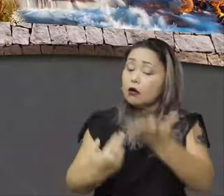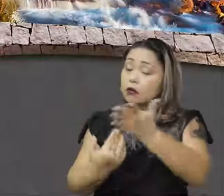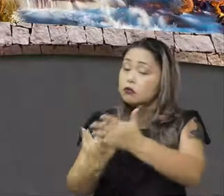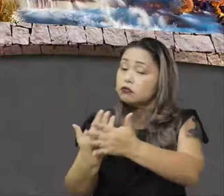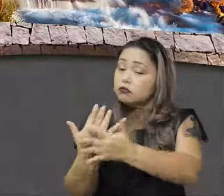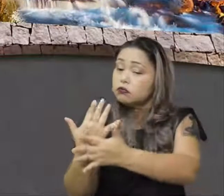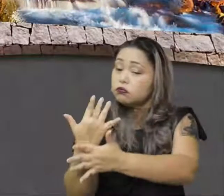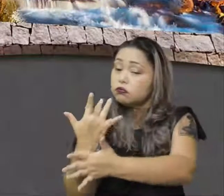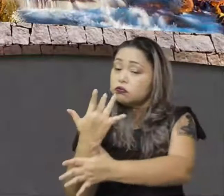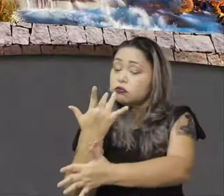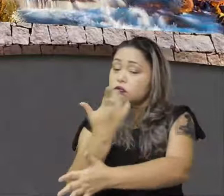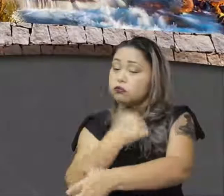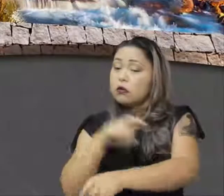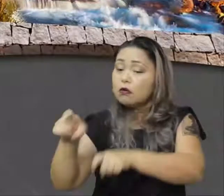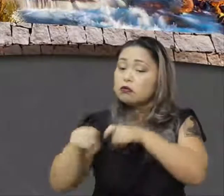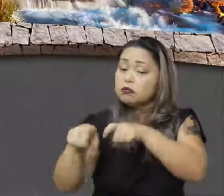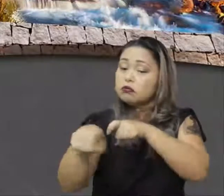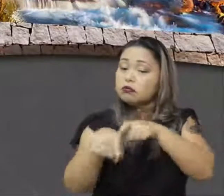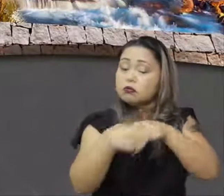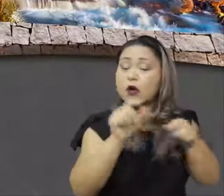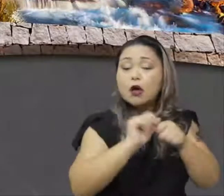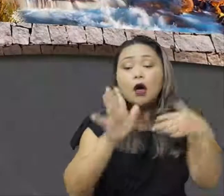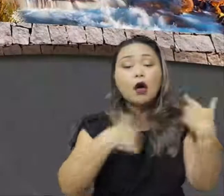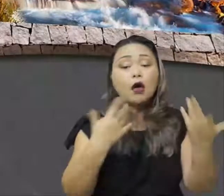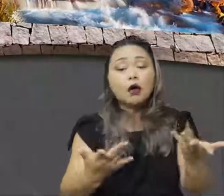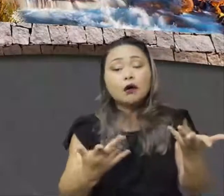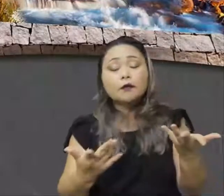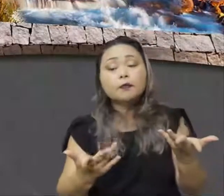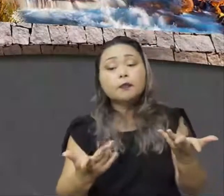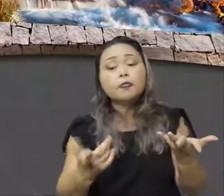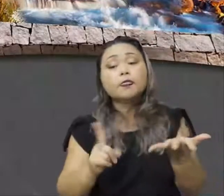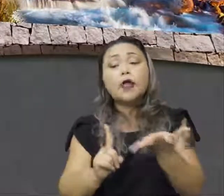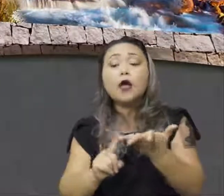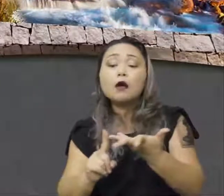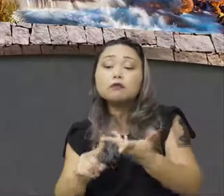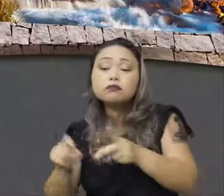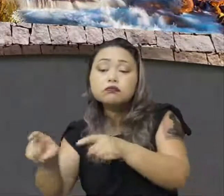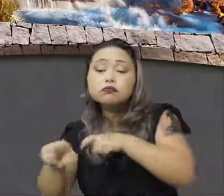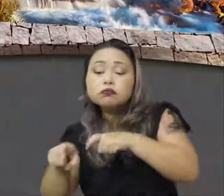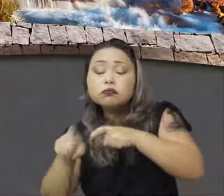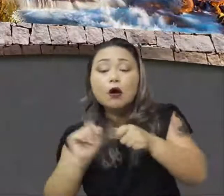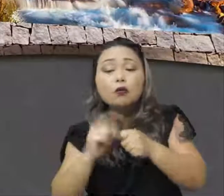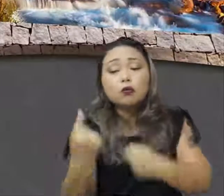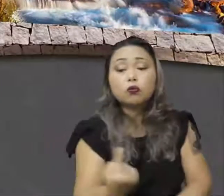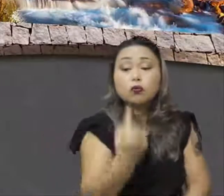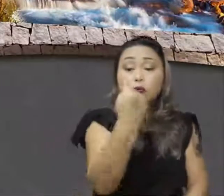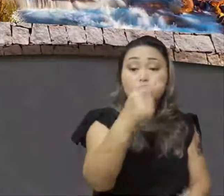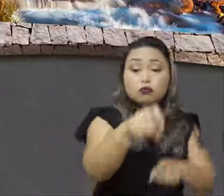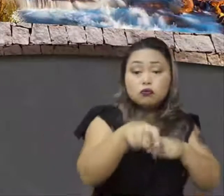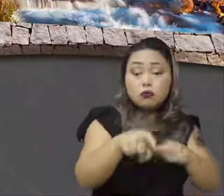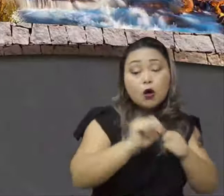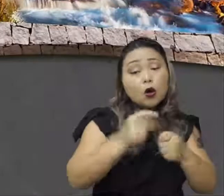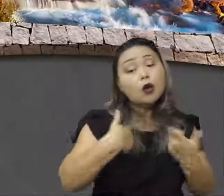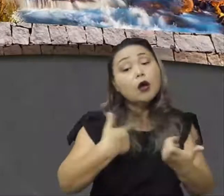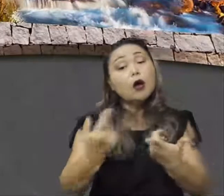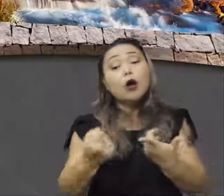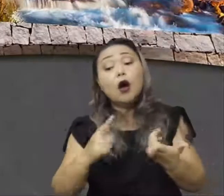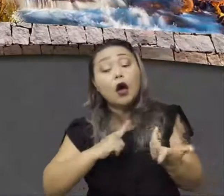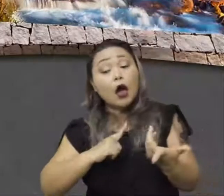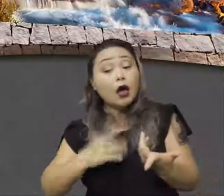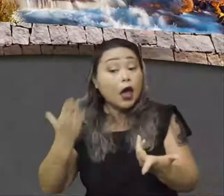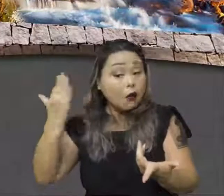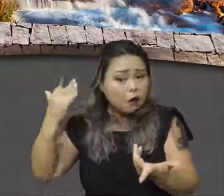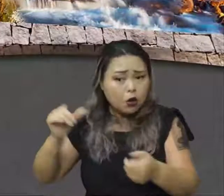diferente, ok? Portanto, observa bem o que é policultura, o que é monocultura. Portanto, naquele momento não tinha a monocultura que tem